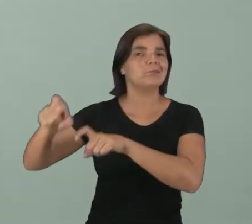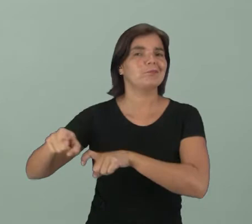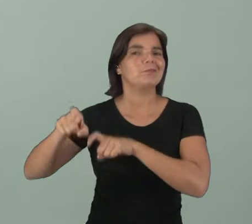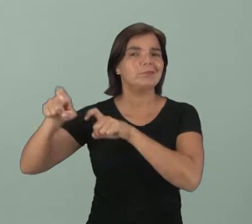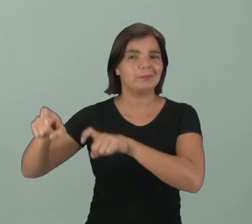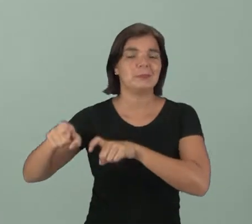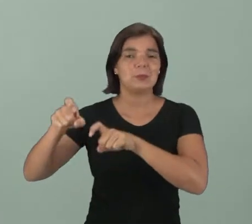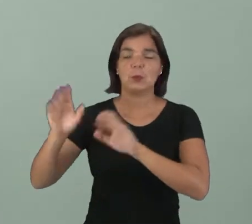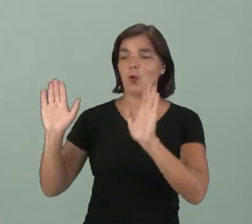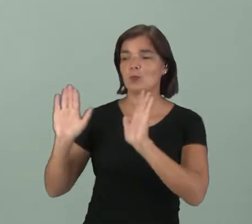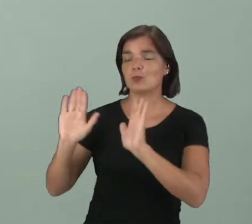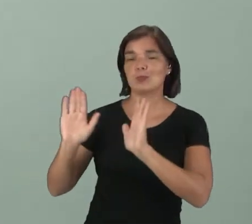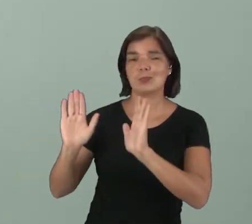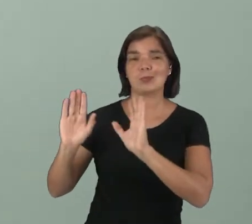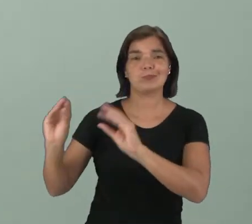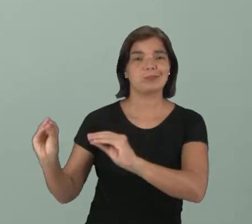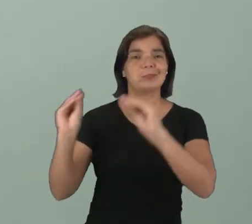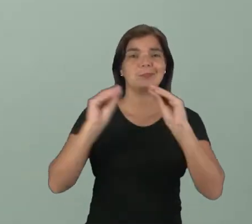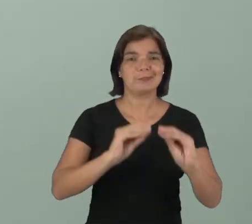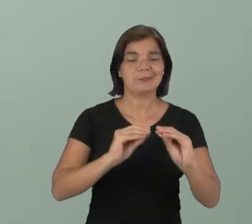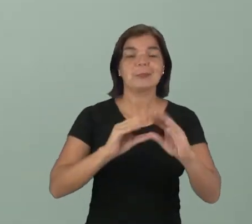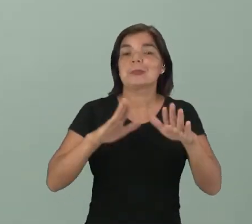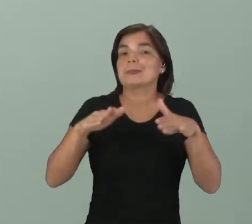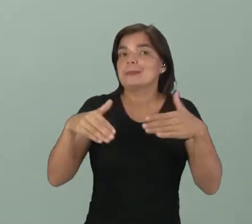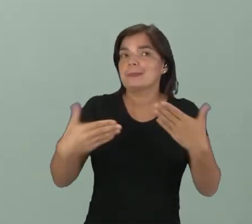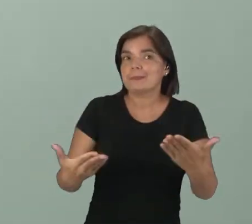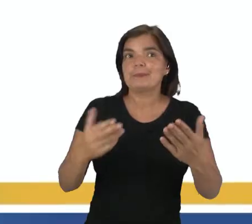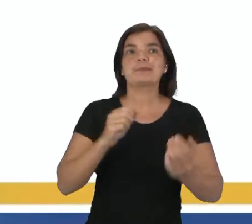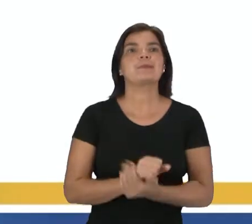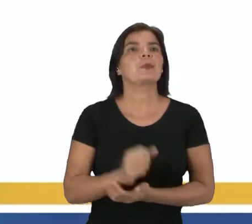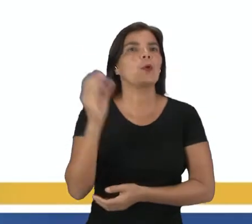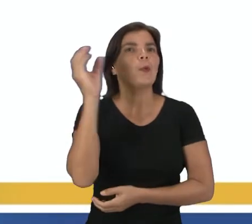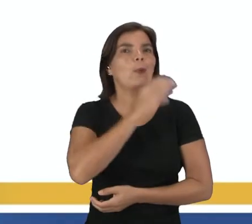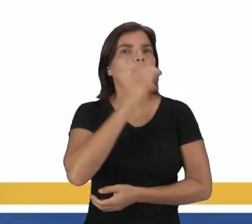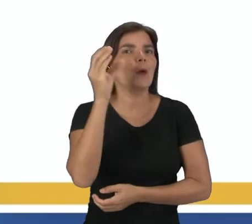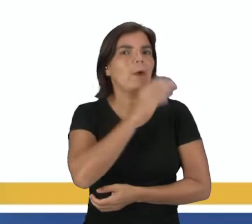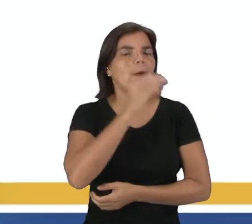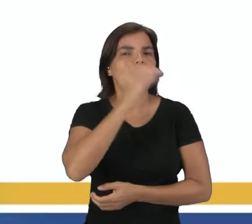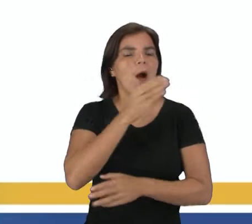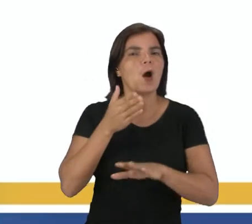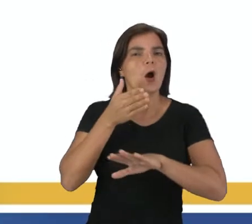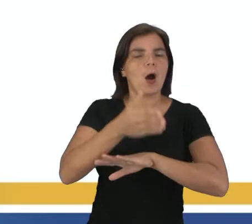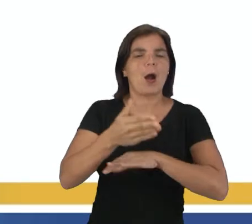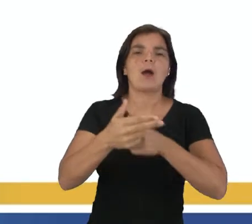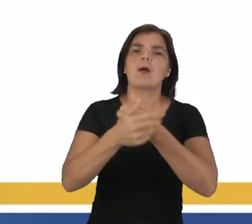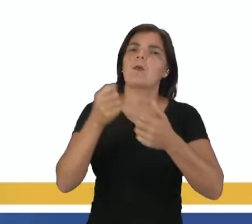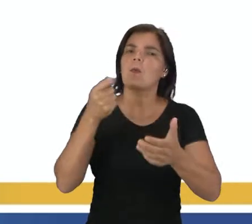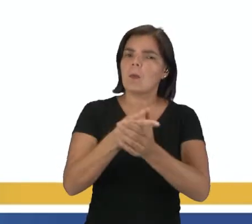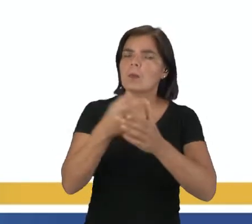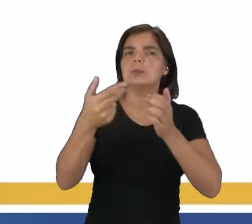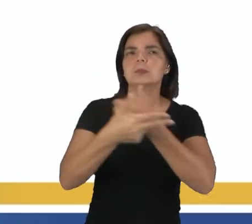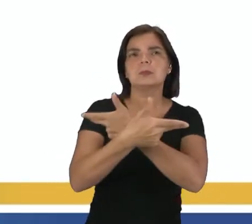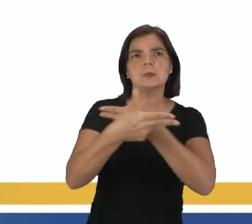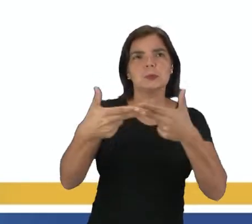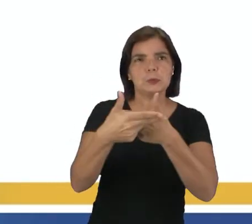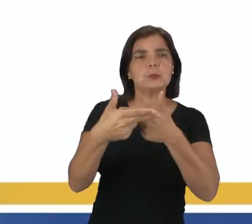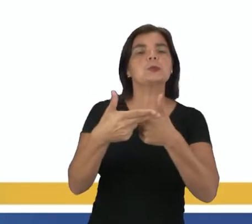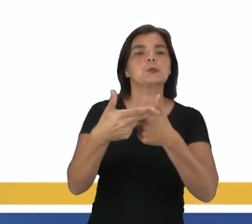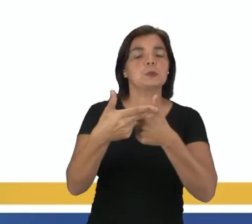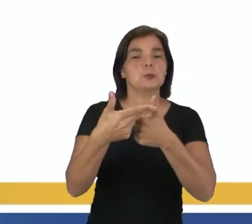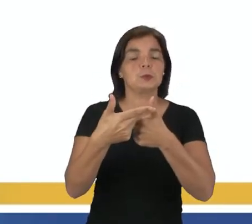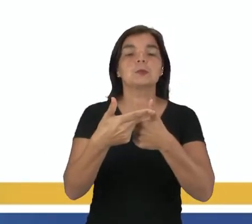na zona rural quando estavam se despedindo do a e por último o rápido acesso a bens materiais